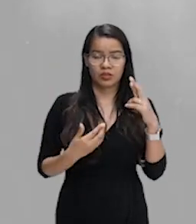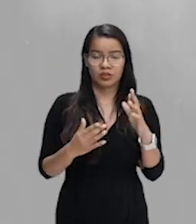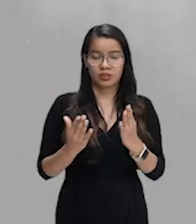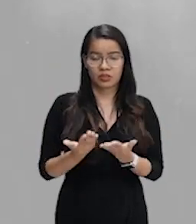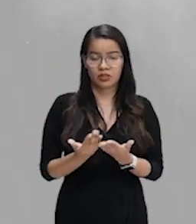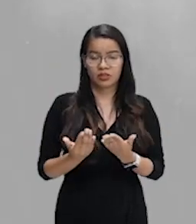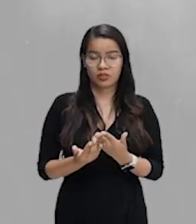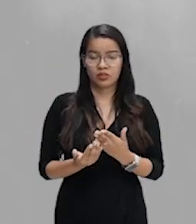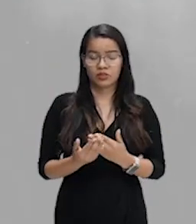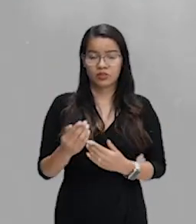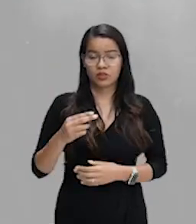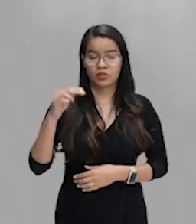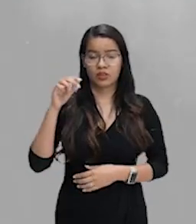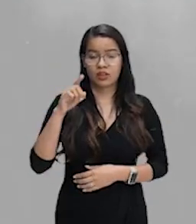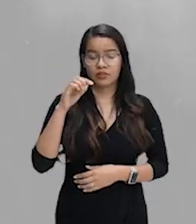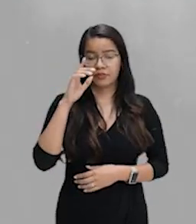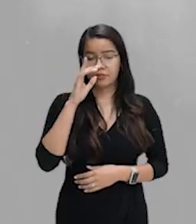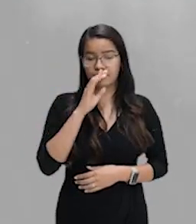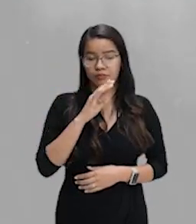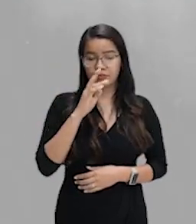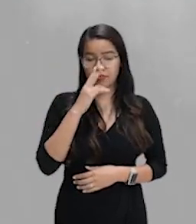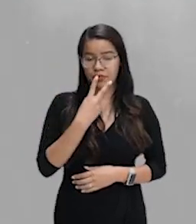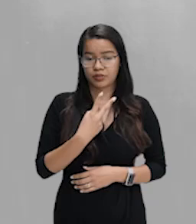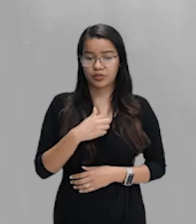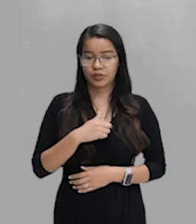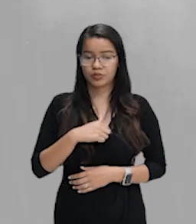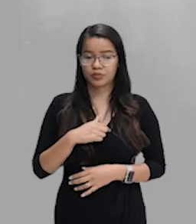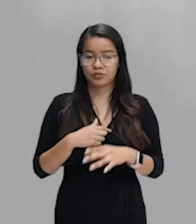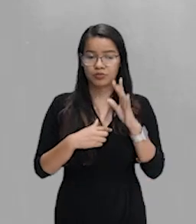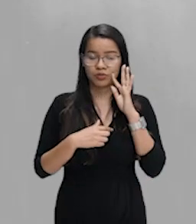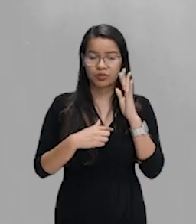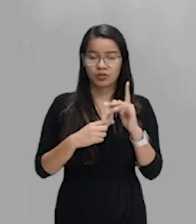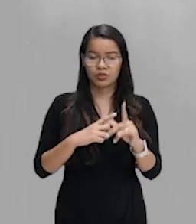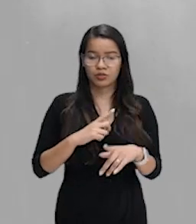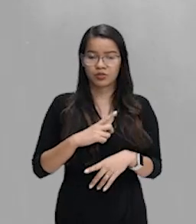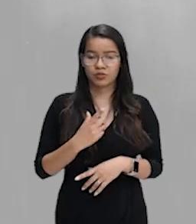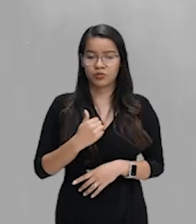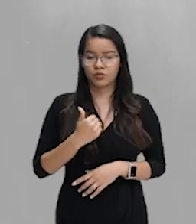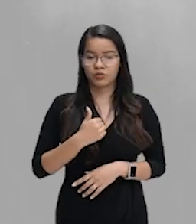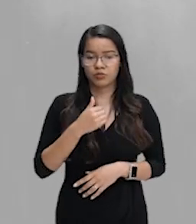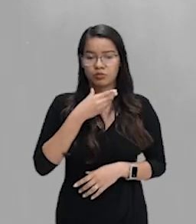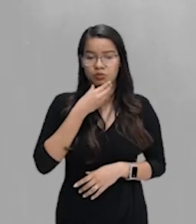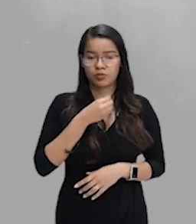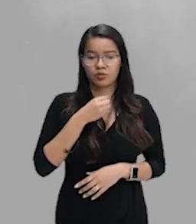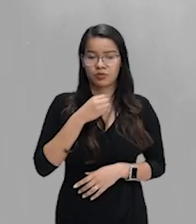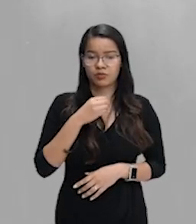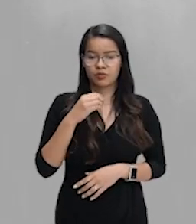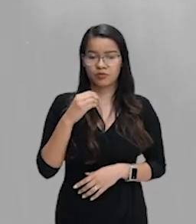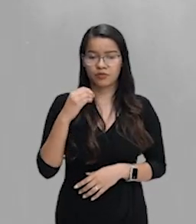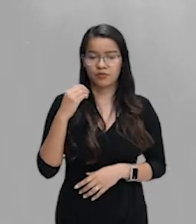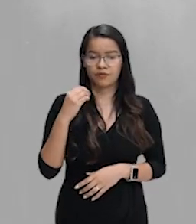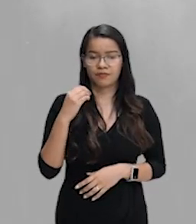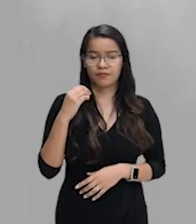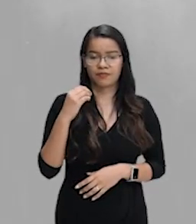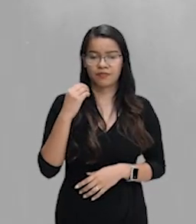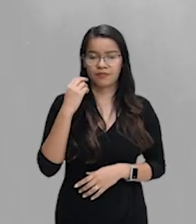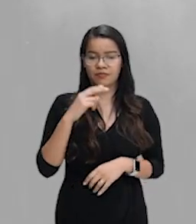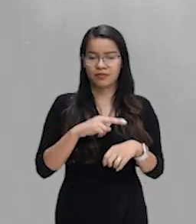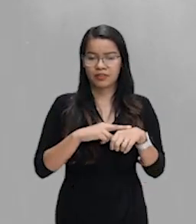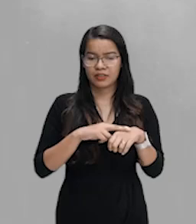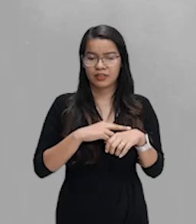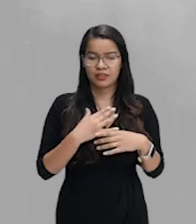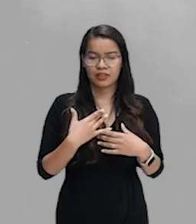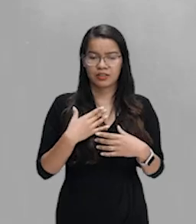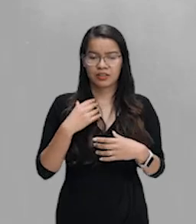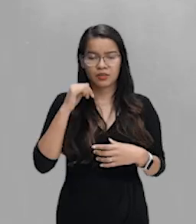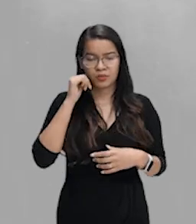vai colocando imagens como se fosse um sonho. Eu sonhei que tinha um homem verde, aí tinha um bode no sonho, não era um cabrito, a mulher estava tirando o